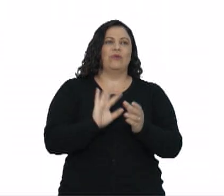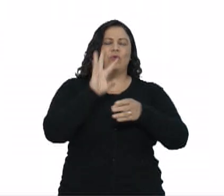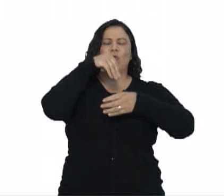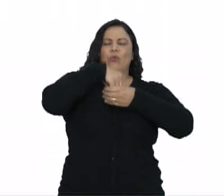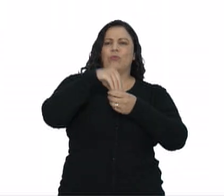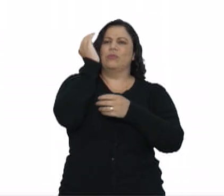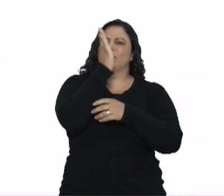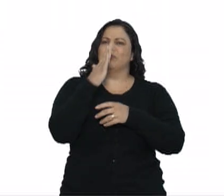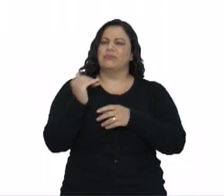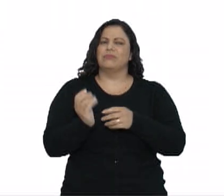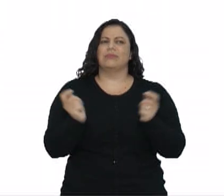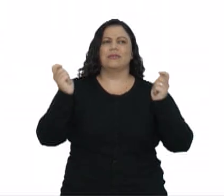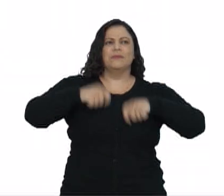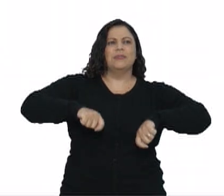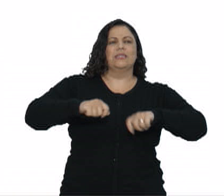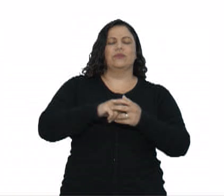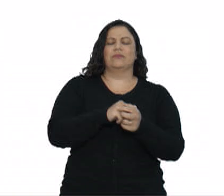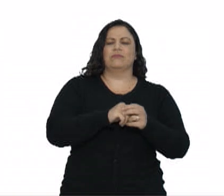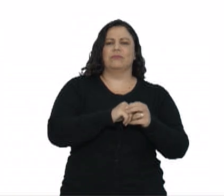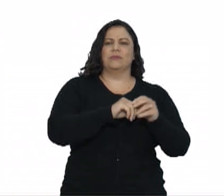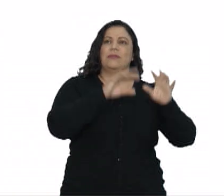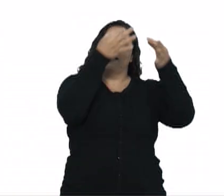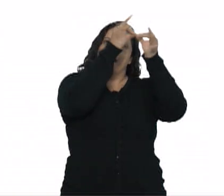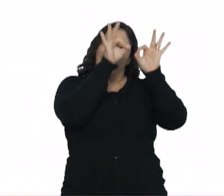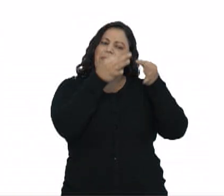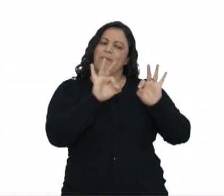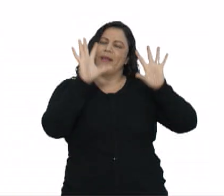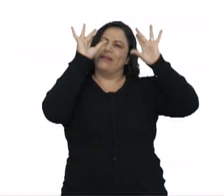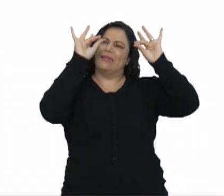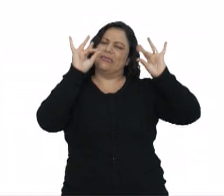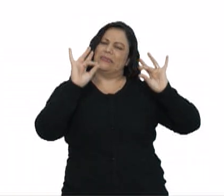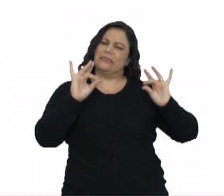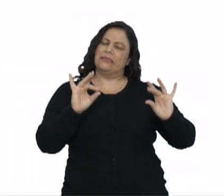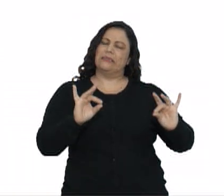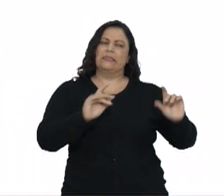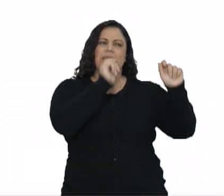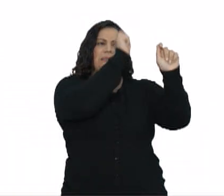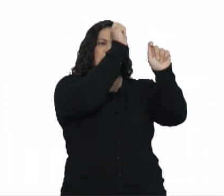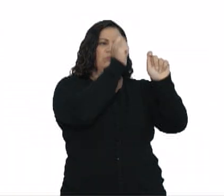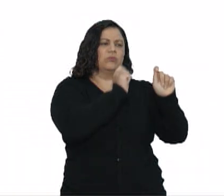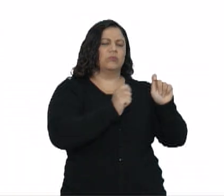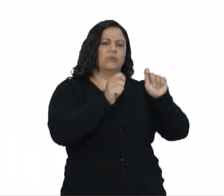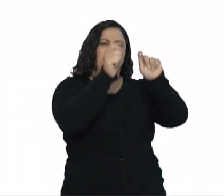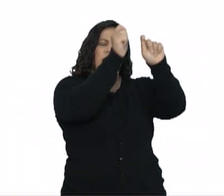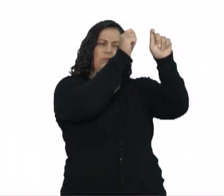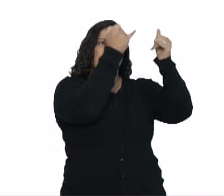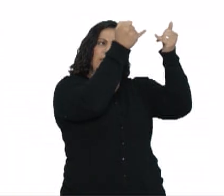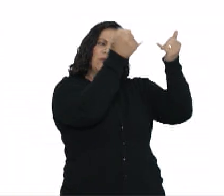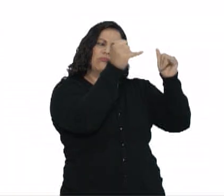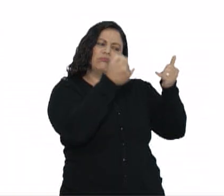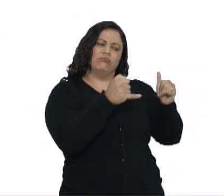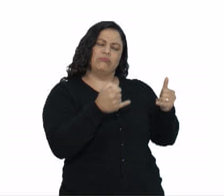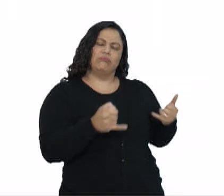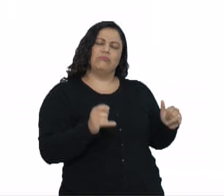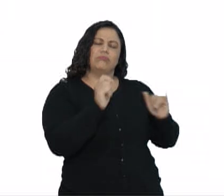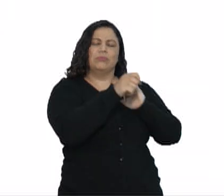das cornichas e portas decoradas, com detalhamento nas esculturas. Mas a principal característica